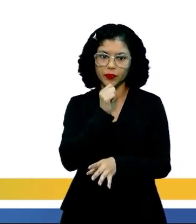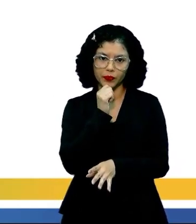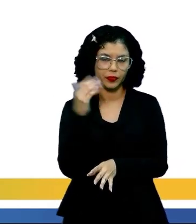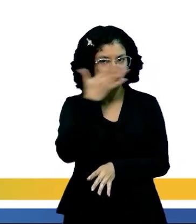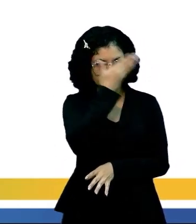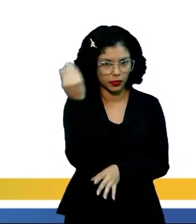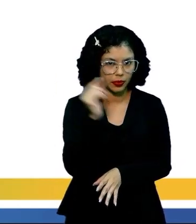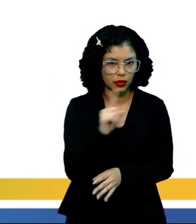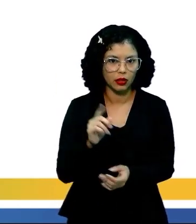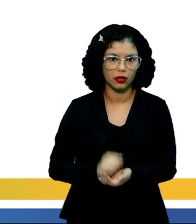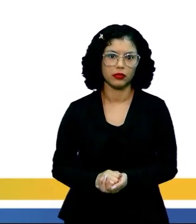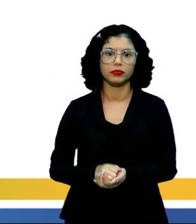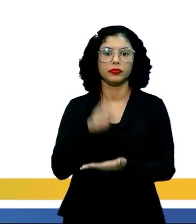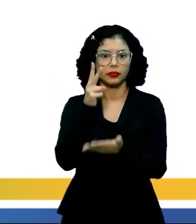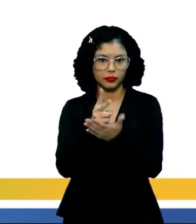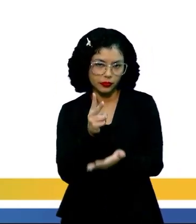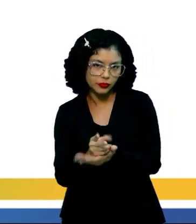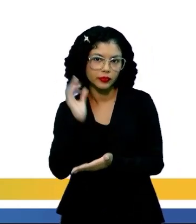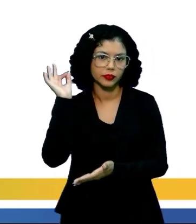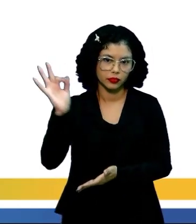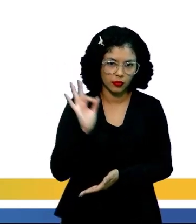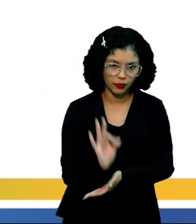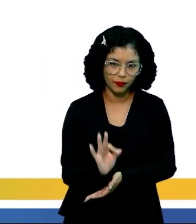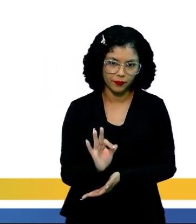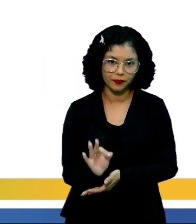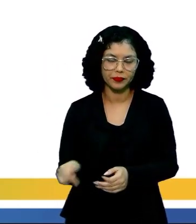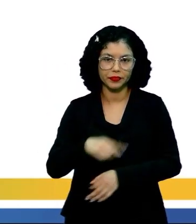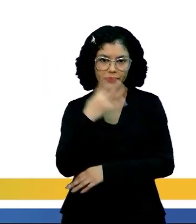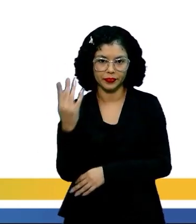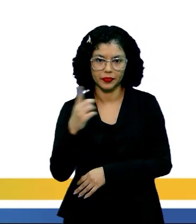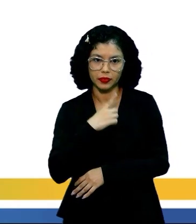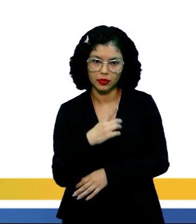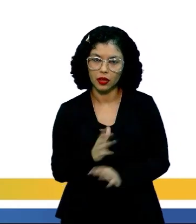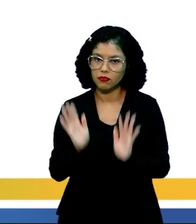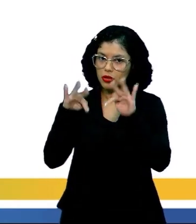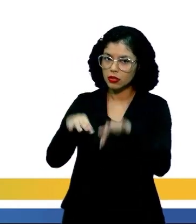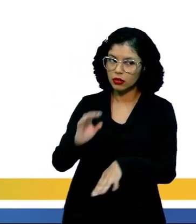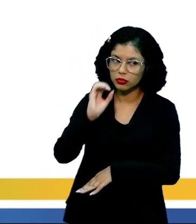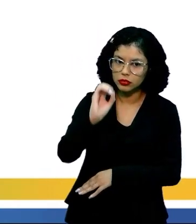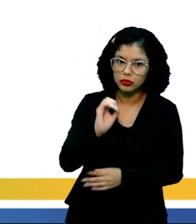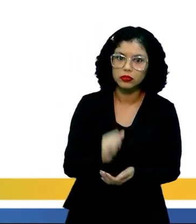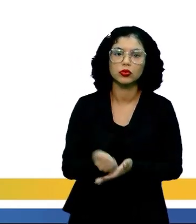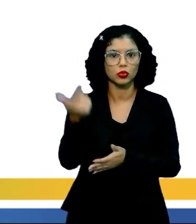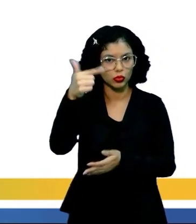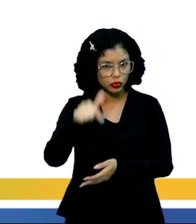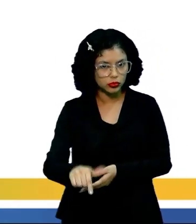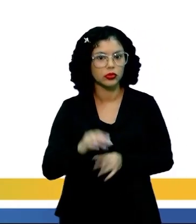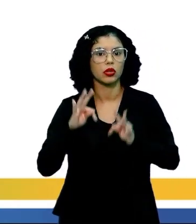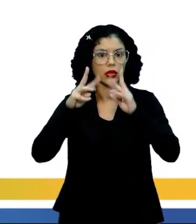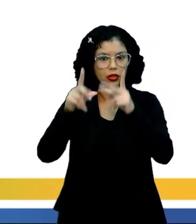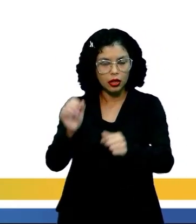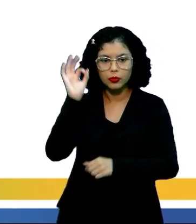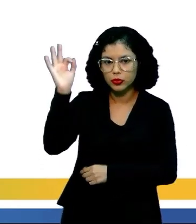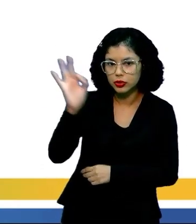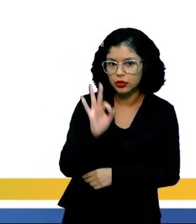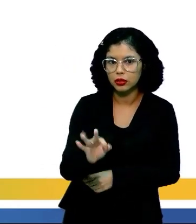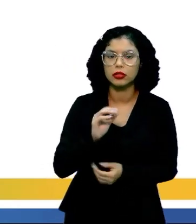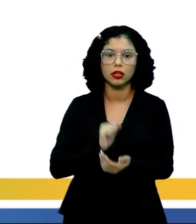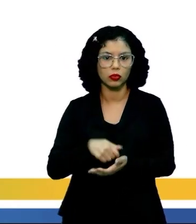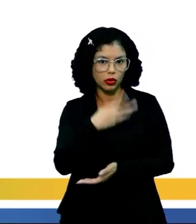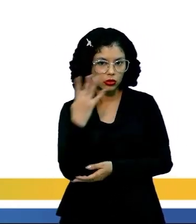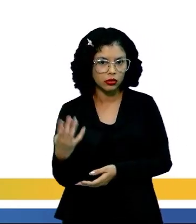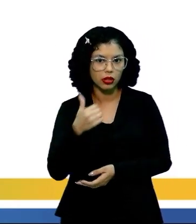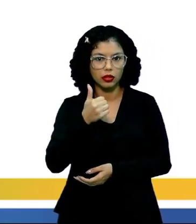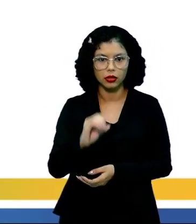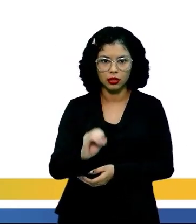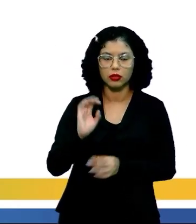não esqueça. Toda porcentagem de uma quantia que terminar em zeros, de novo, toda porcentagem de uma quantia